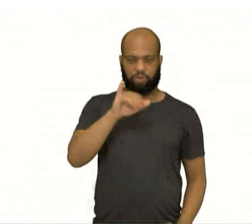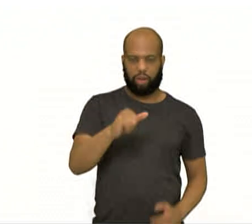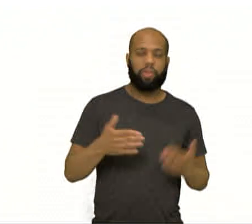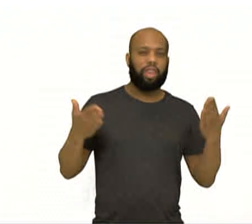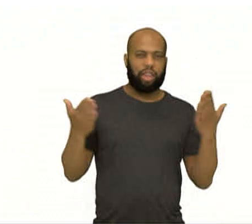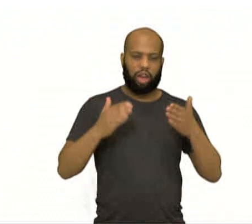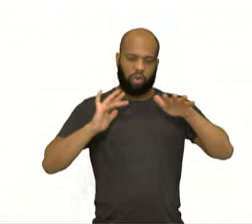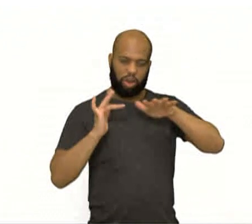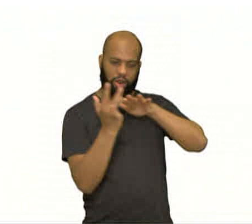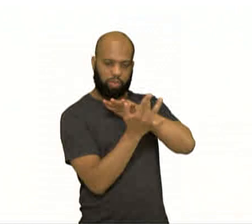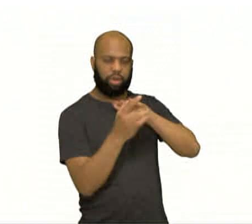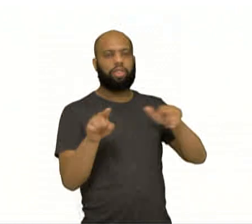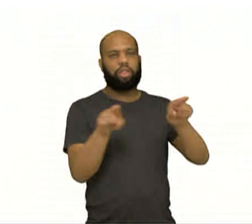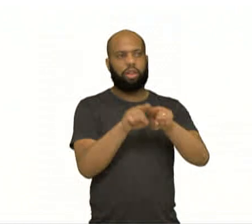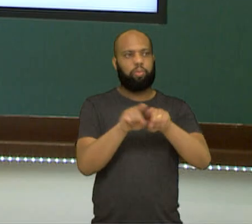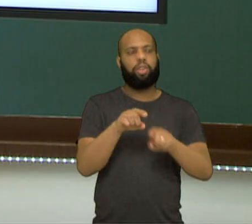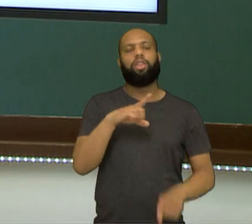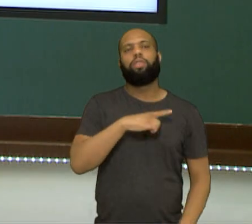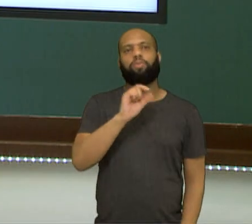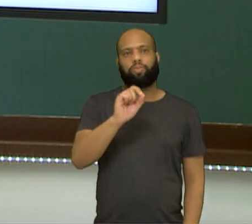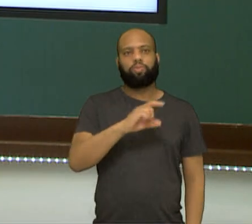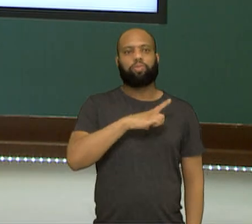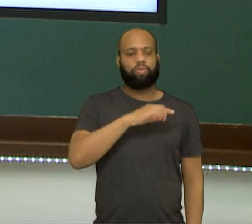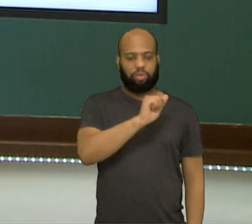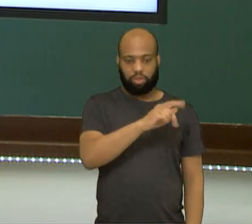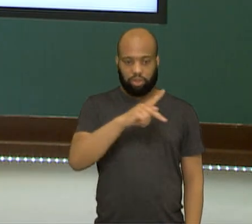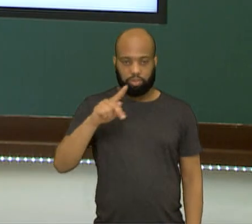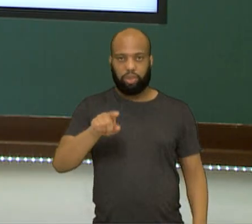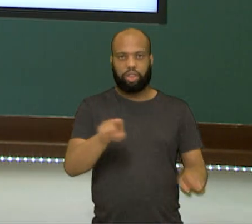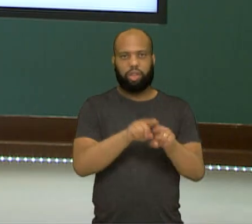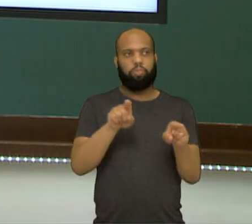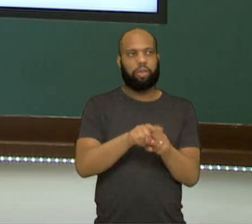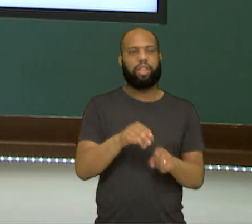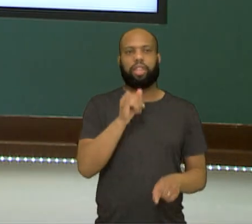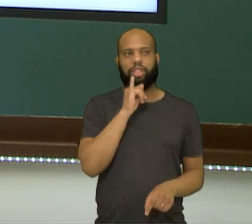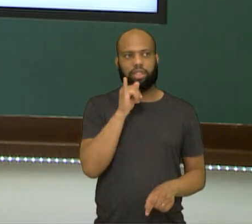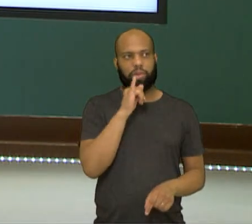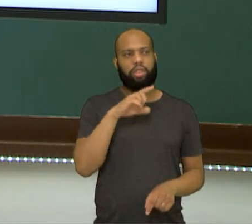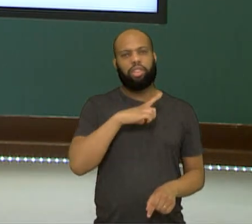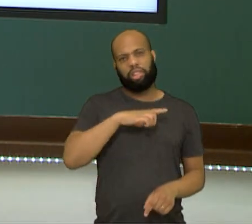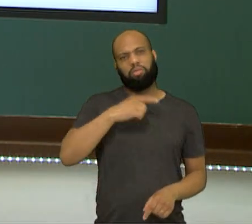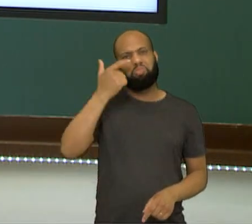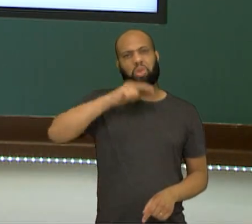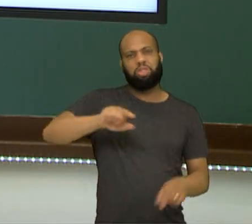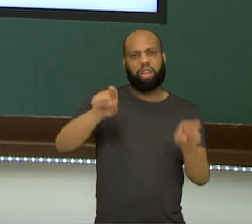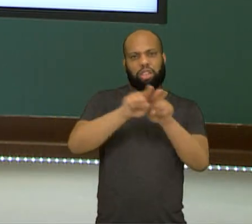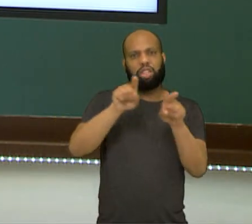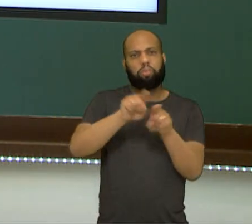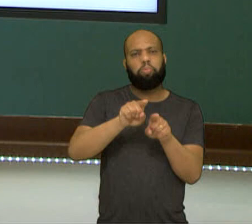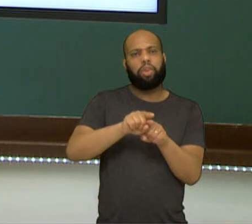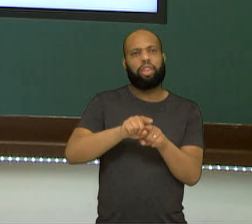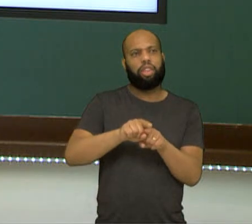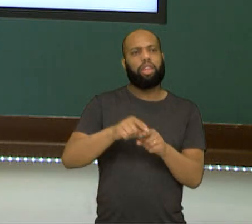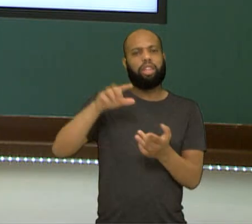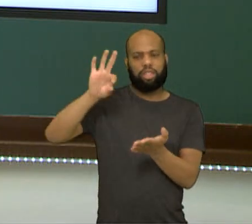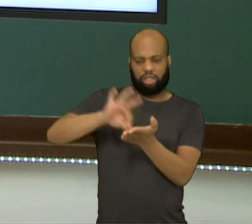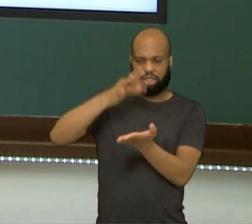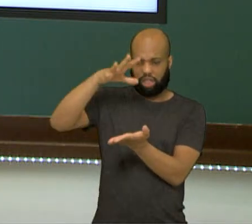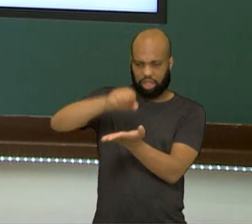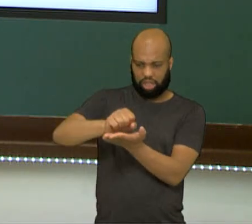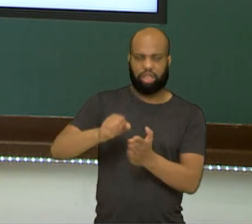nas redes sociais a gente recebe nos aplicativos de troca de mensagens, né? A gente consegue receber também se a gente se